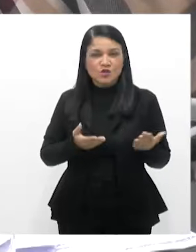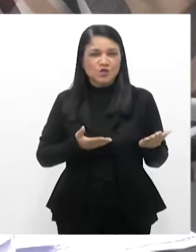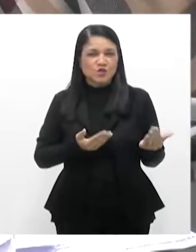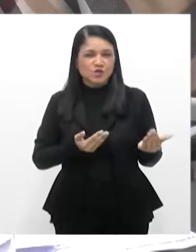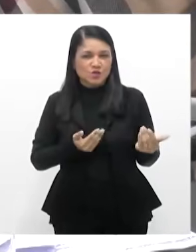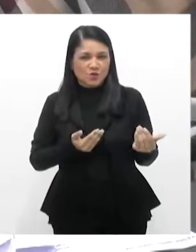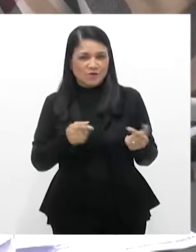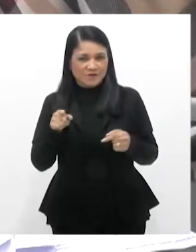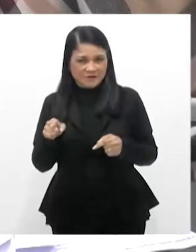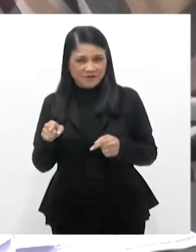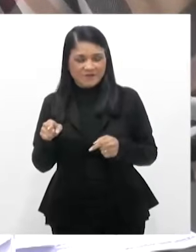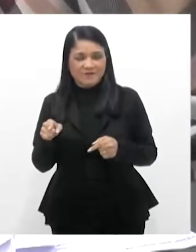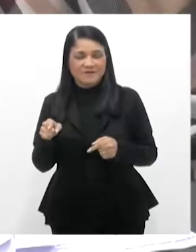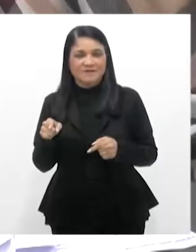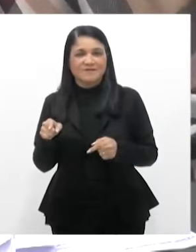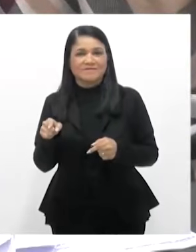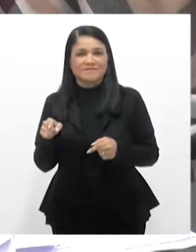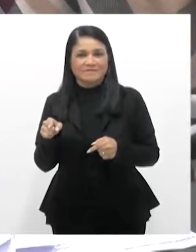constitucionalista